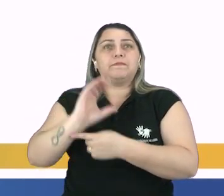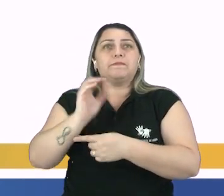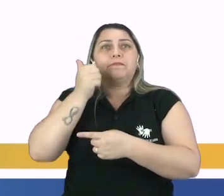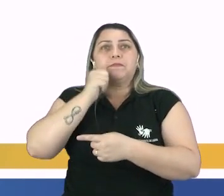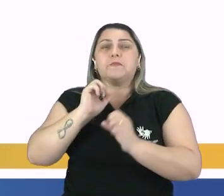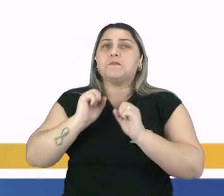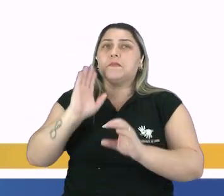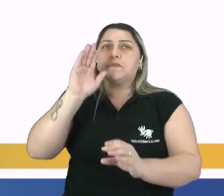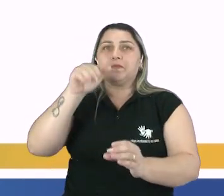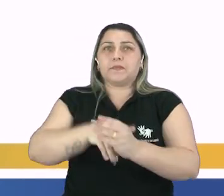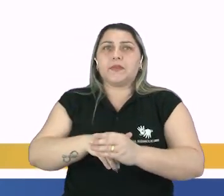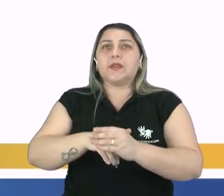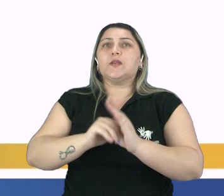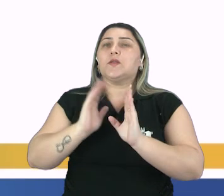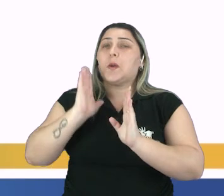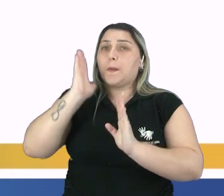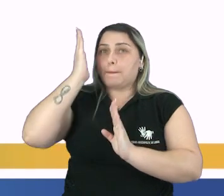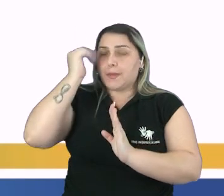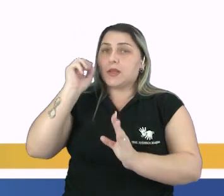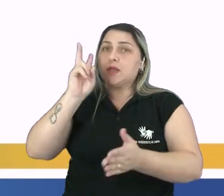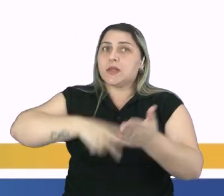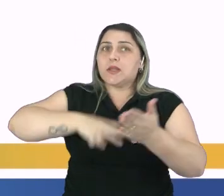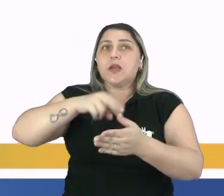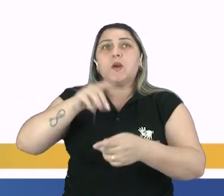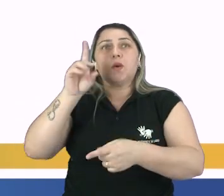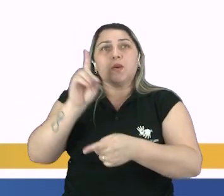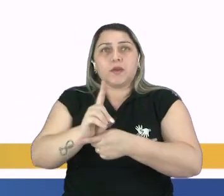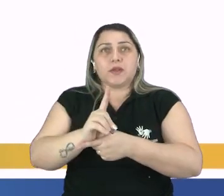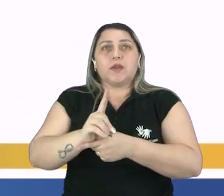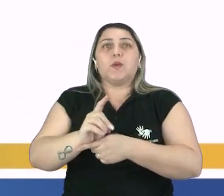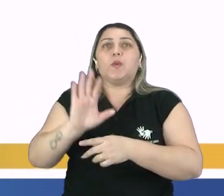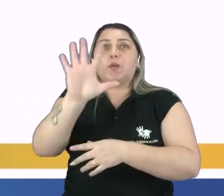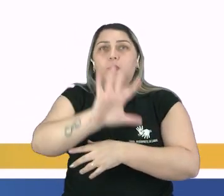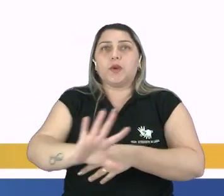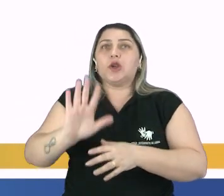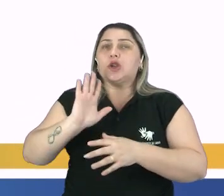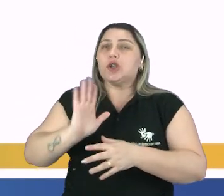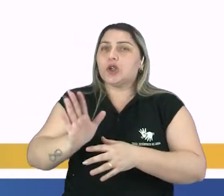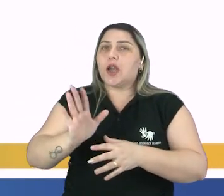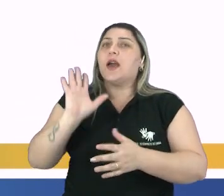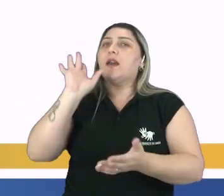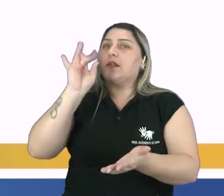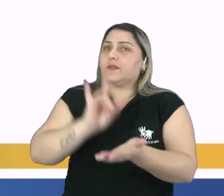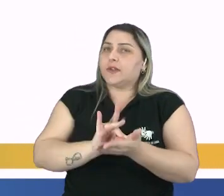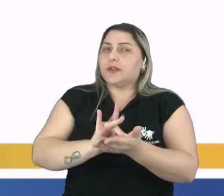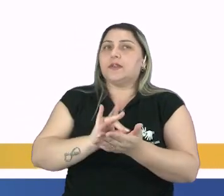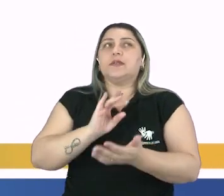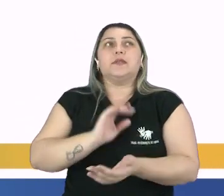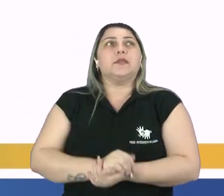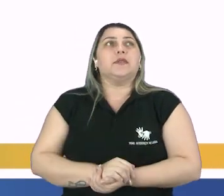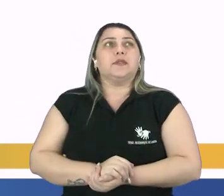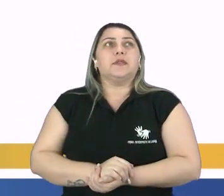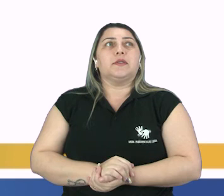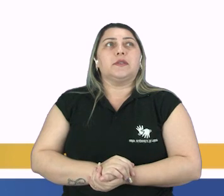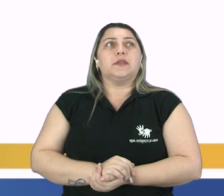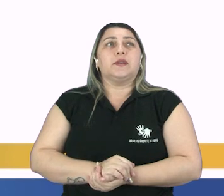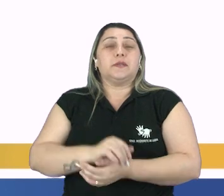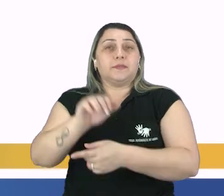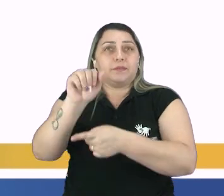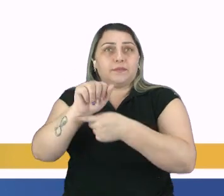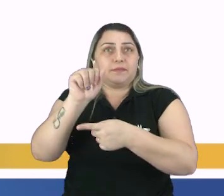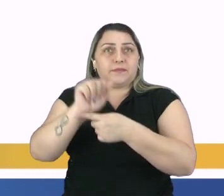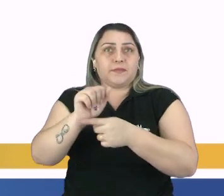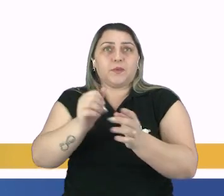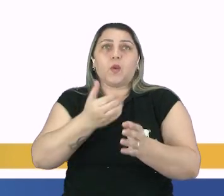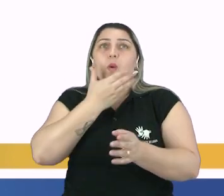Mulheres podiam votar desde que soubessem ler. Ou D. O sufrágio universal já era uma realidade. A alternativa correta é a letra A.